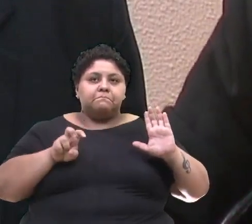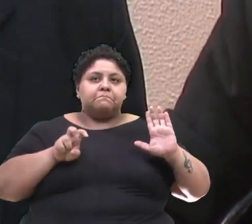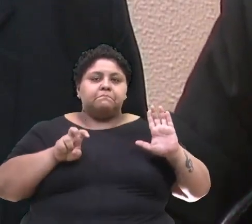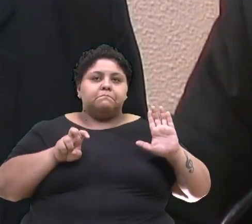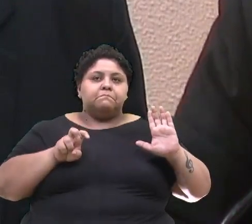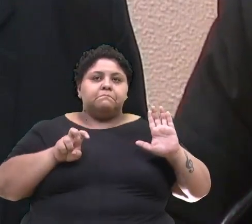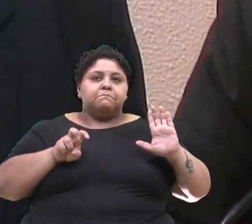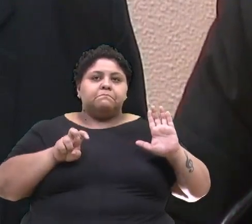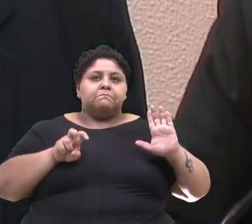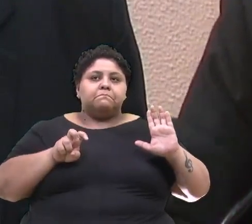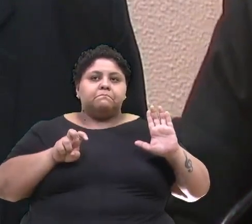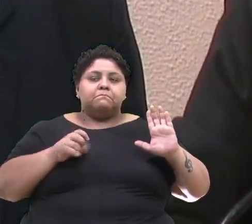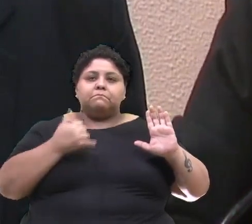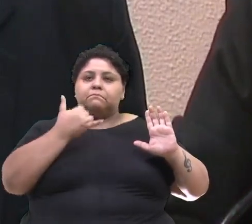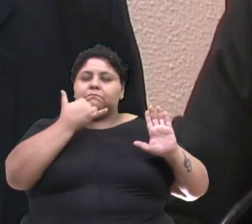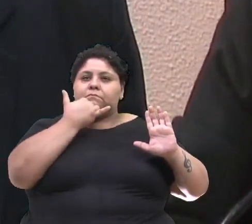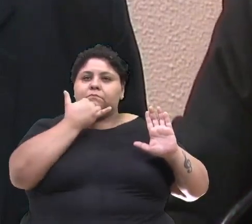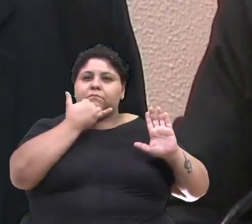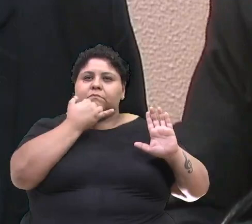215.